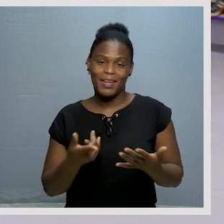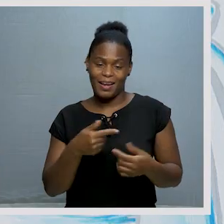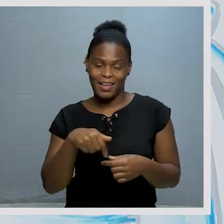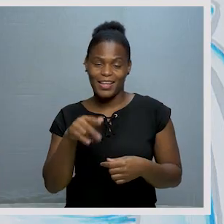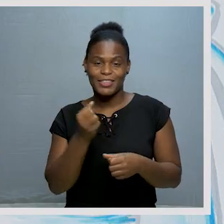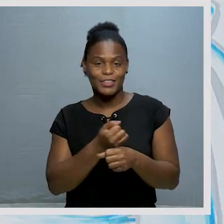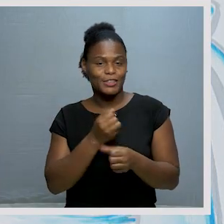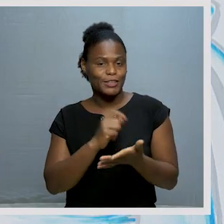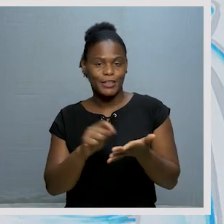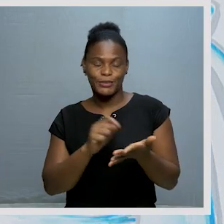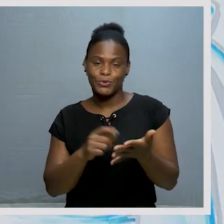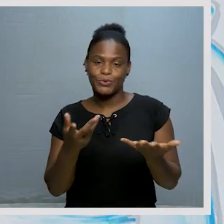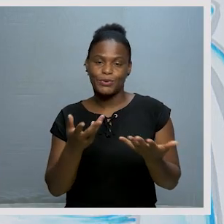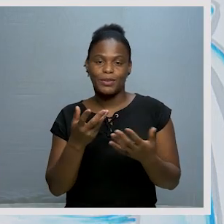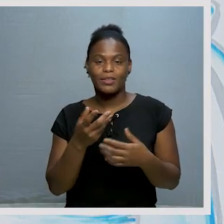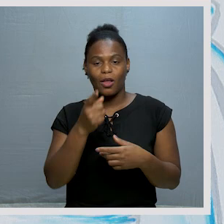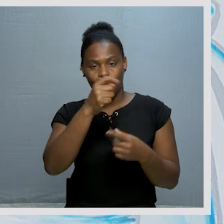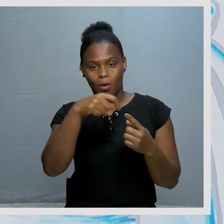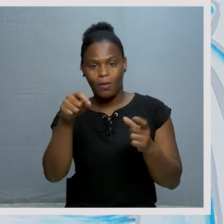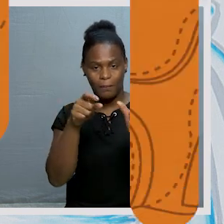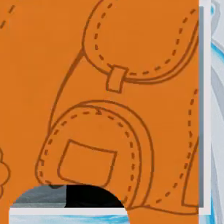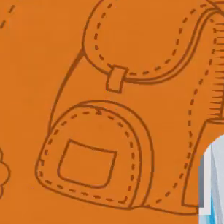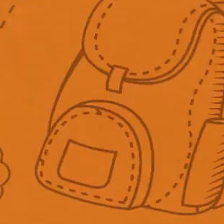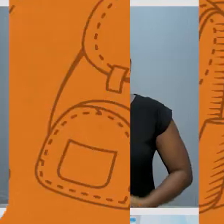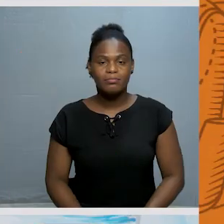do nosso exercício sobre a ortografia.